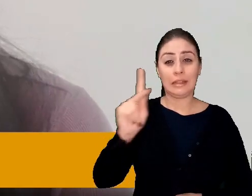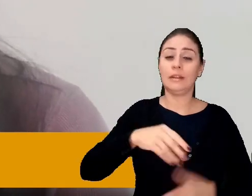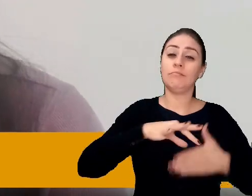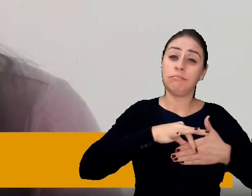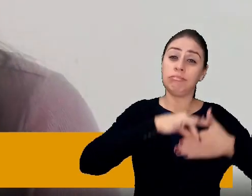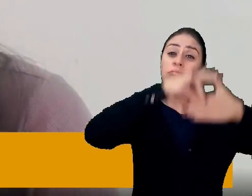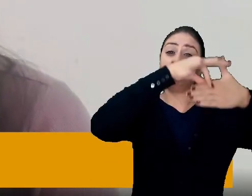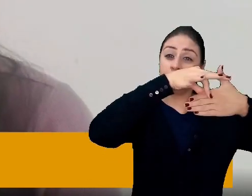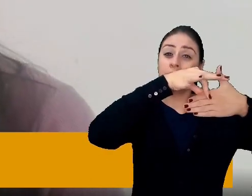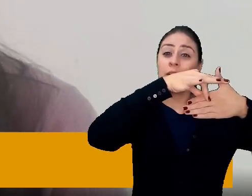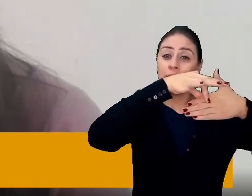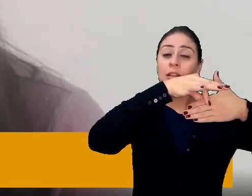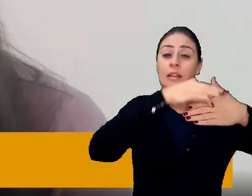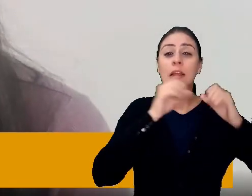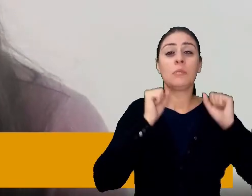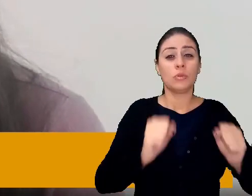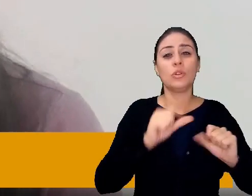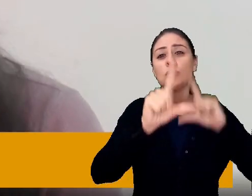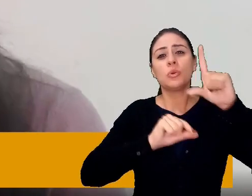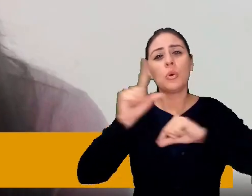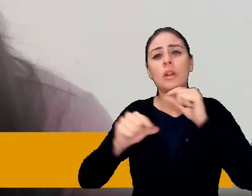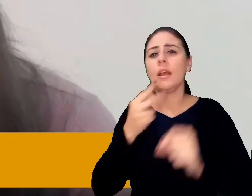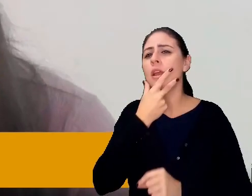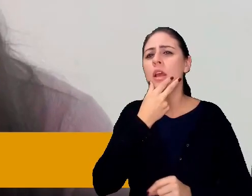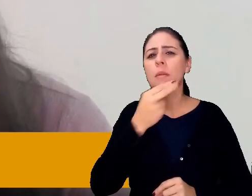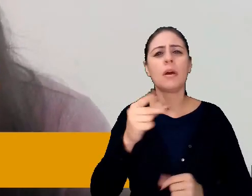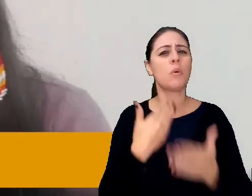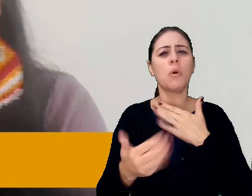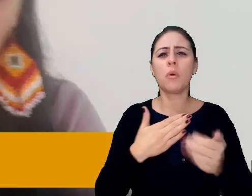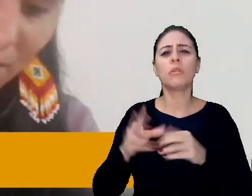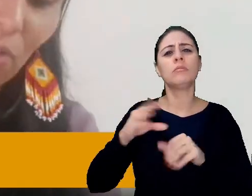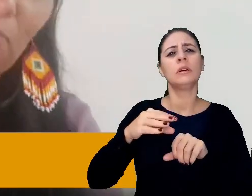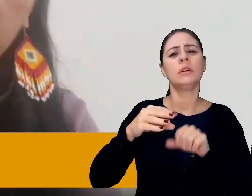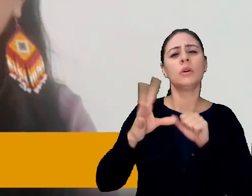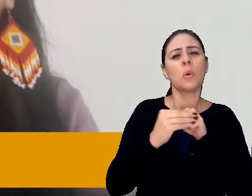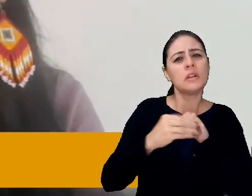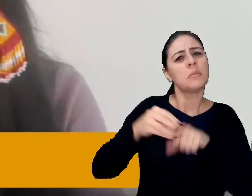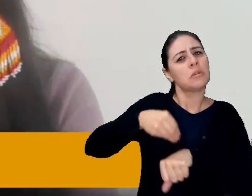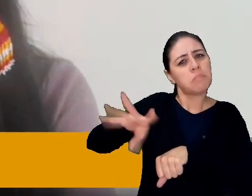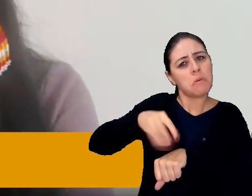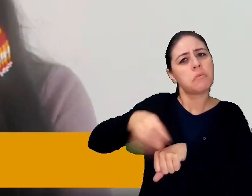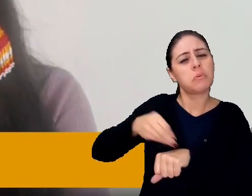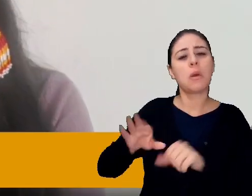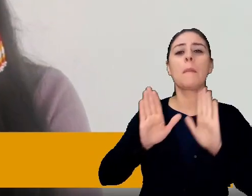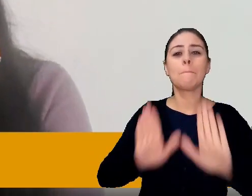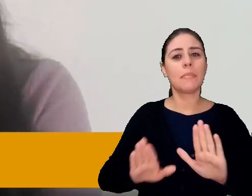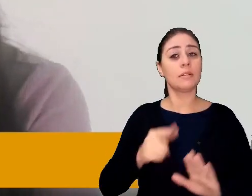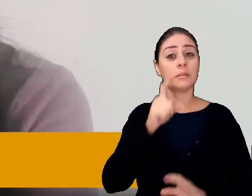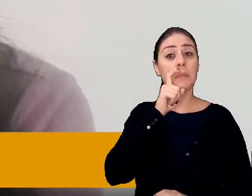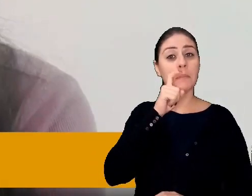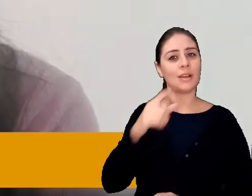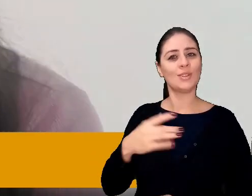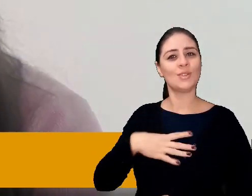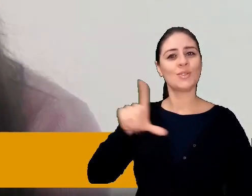grande líder, e ele podia ter escolhido qualquer um dos irmãos dela, né, para passar esses conhecimentos, mas ele escolheu ela, porque ela ia ter a